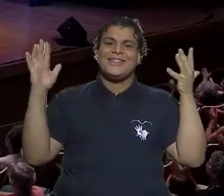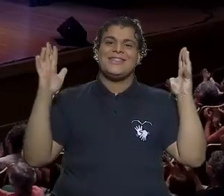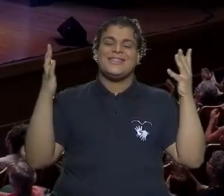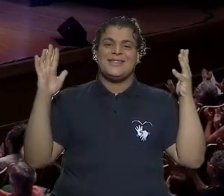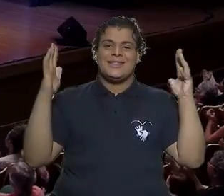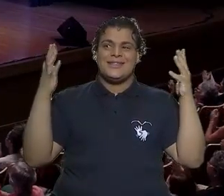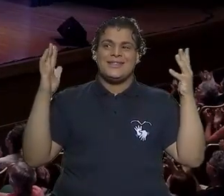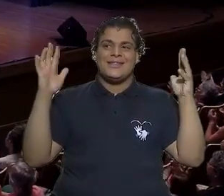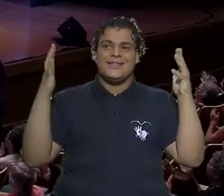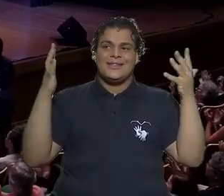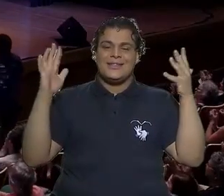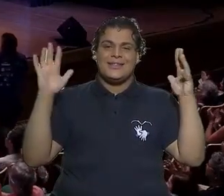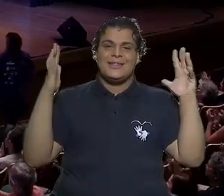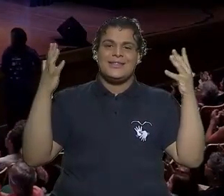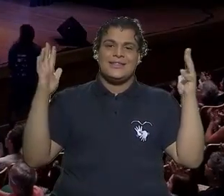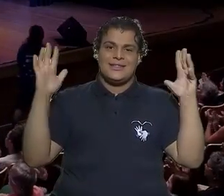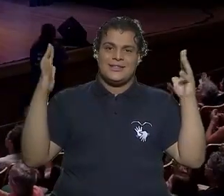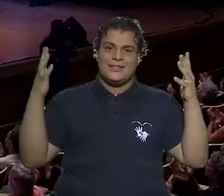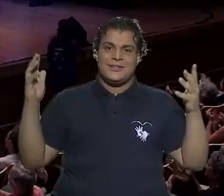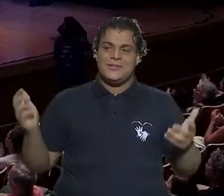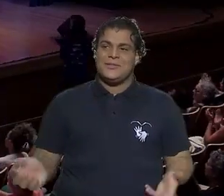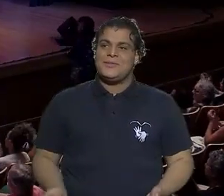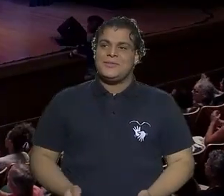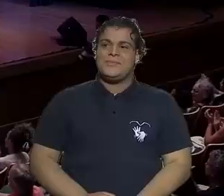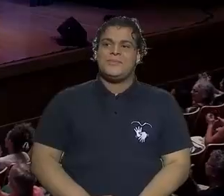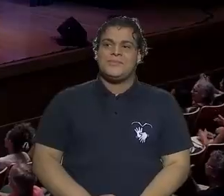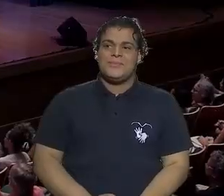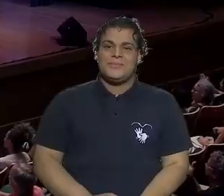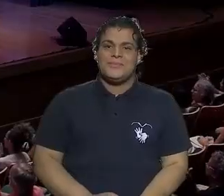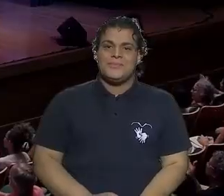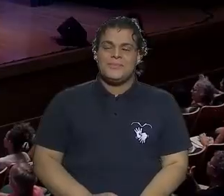os apresenta e convida a subirem no palco.